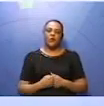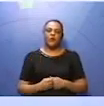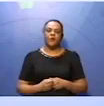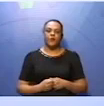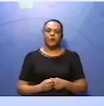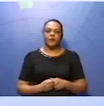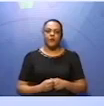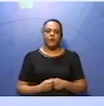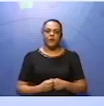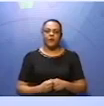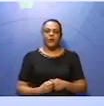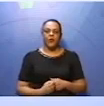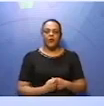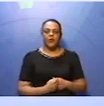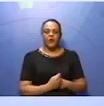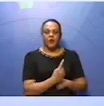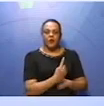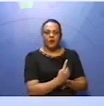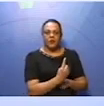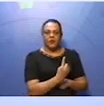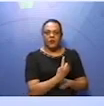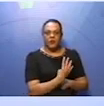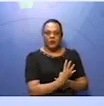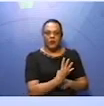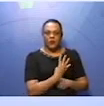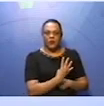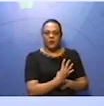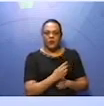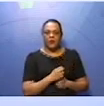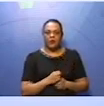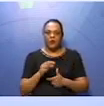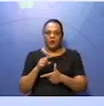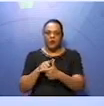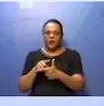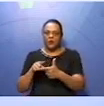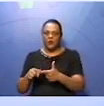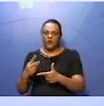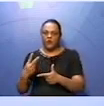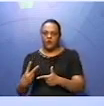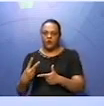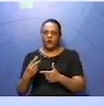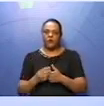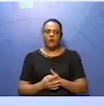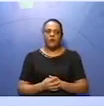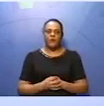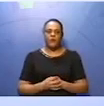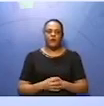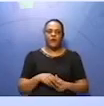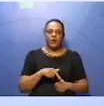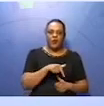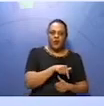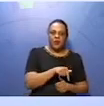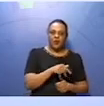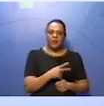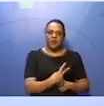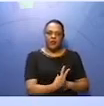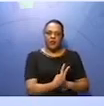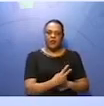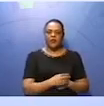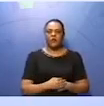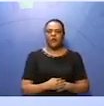Aí a conta que vamos fazer é a seguinte: 144 dividido por 2, que dá